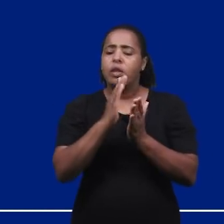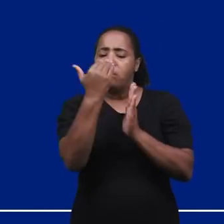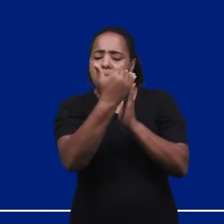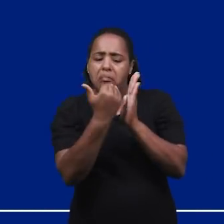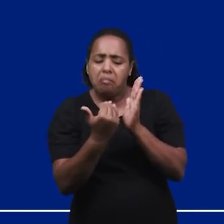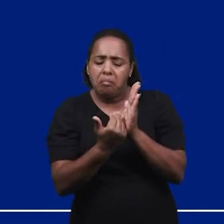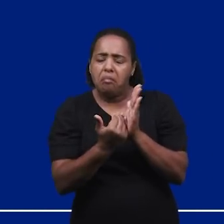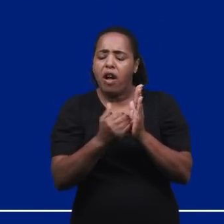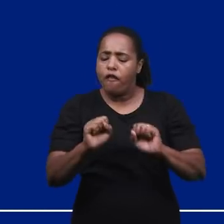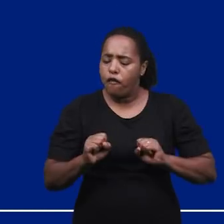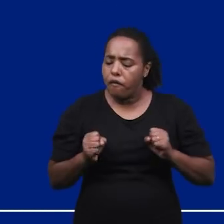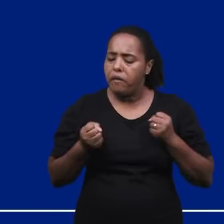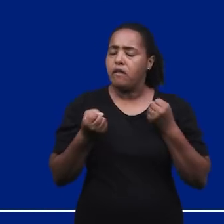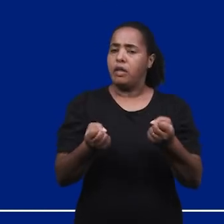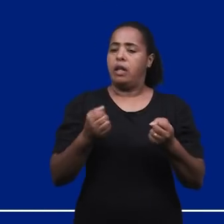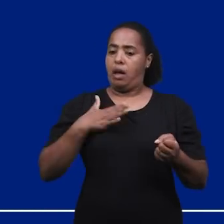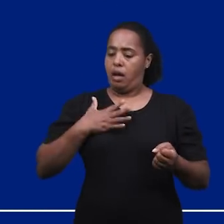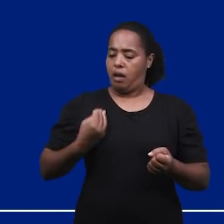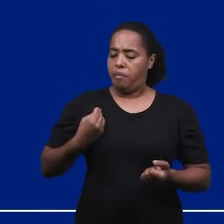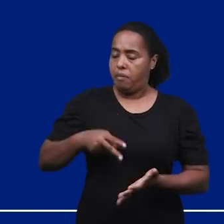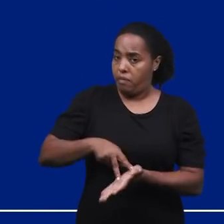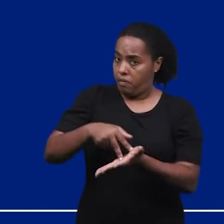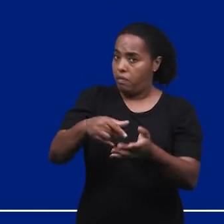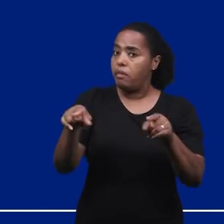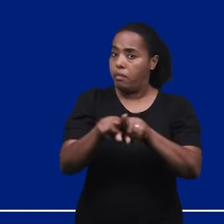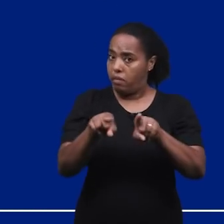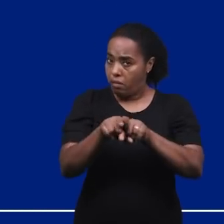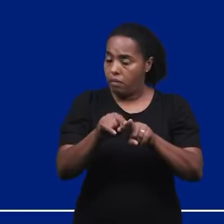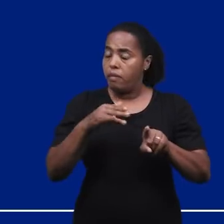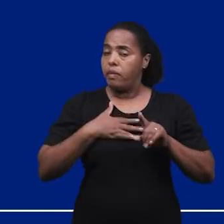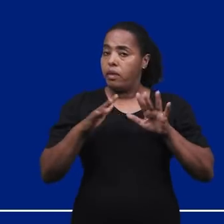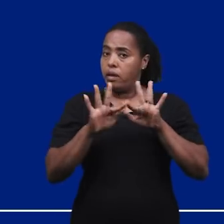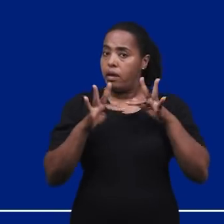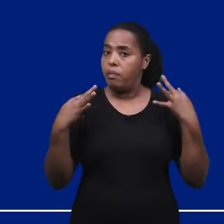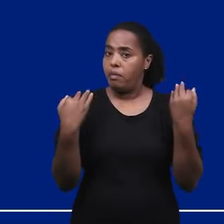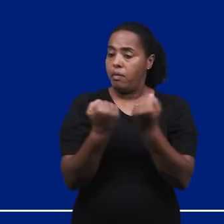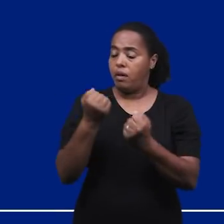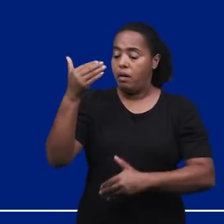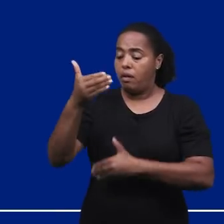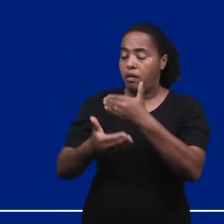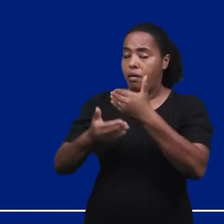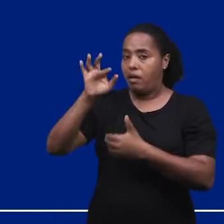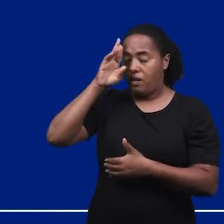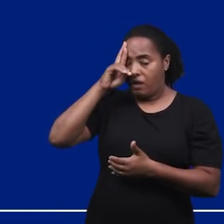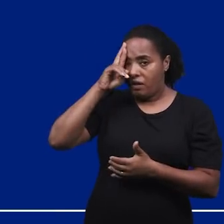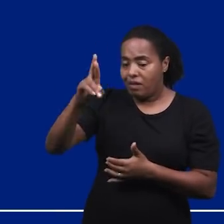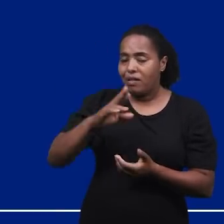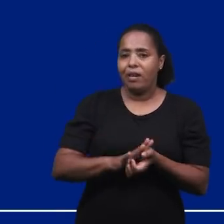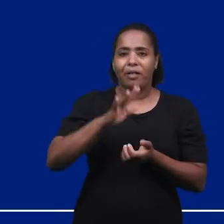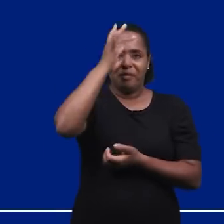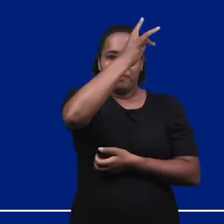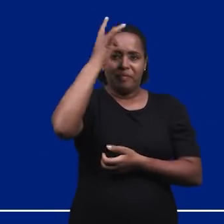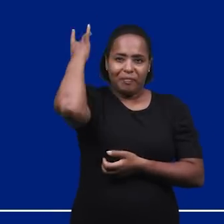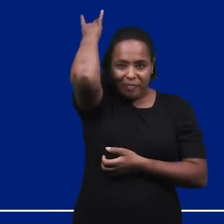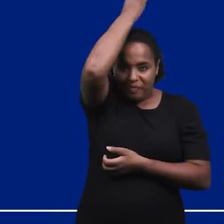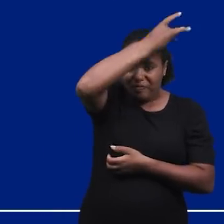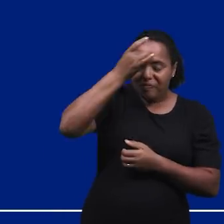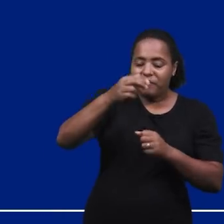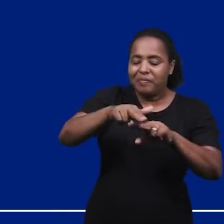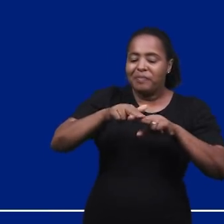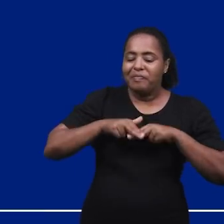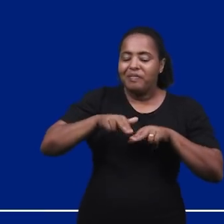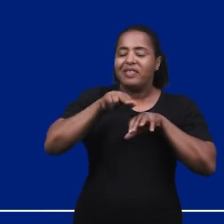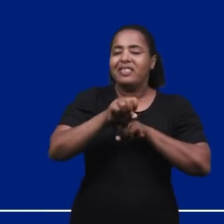que tem firmado a minha vida e da minha família na presença do Senhor. O Espírito Santo, através